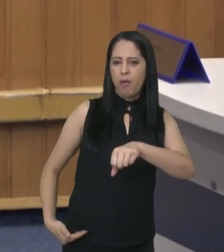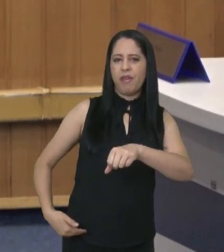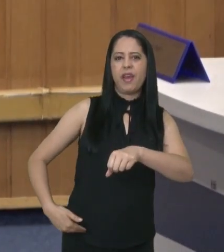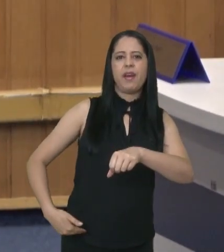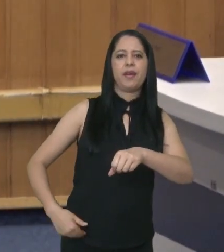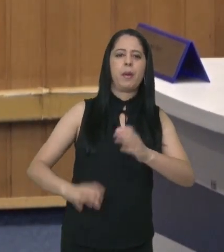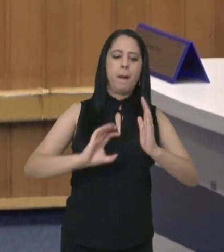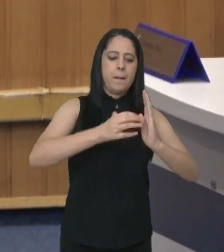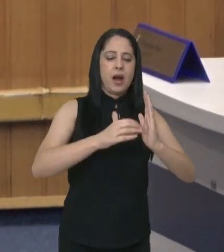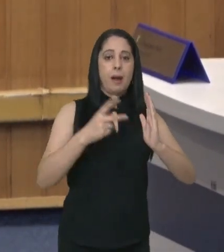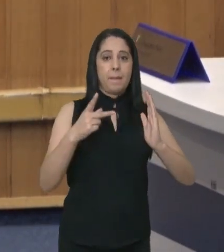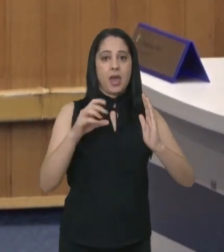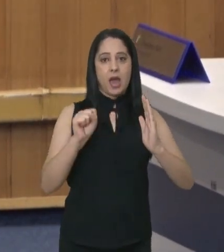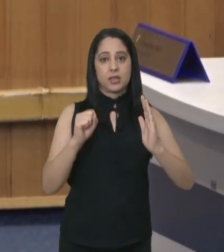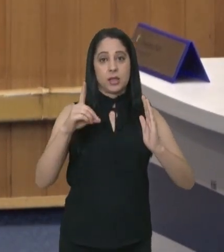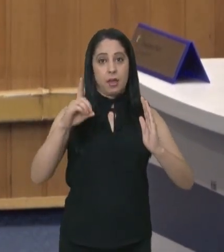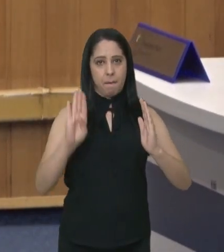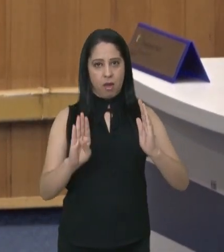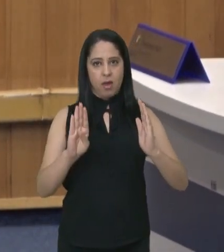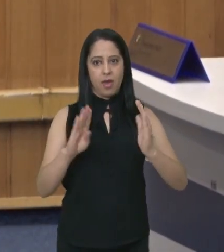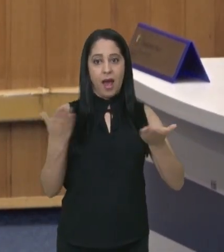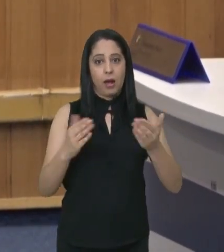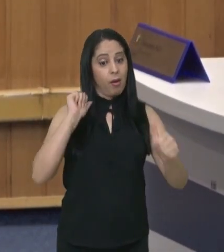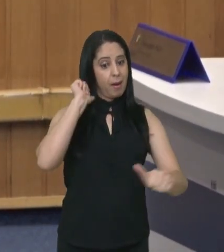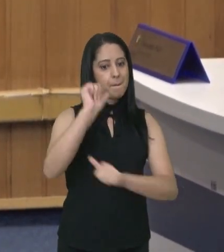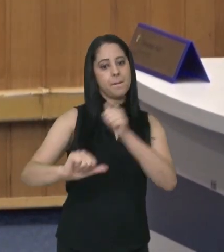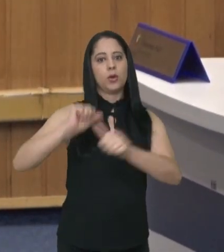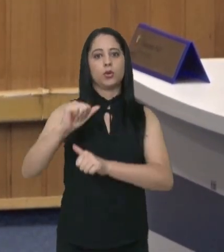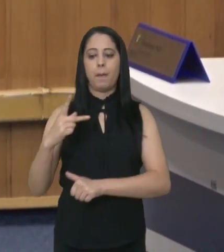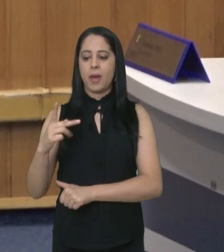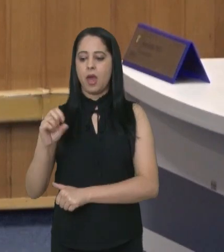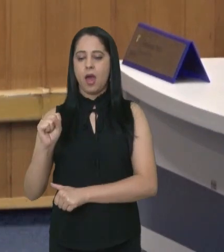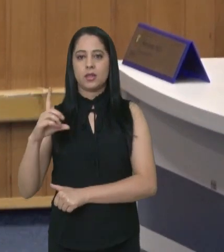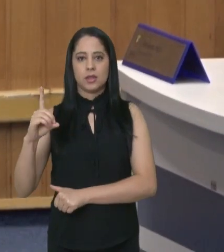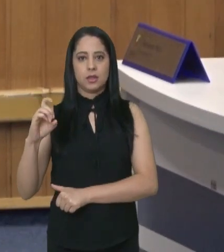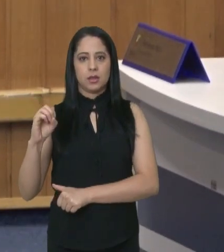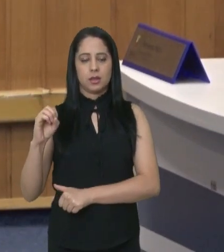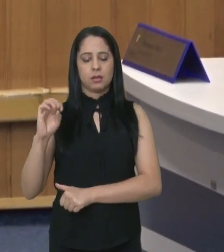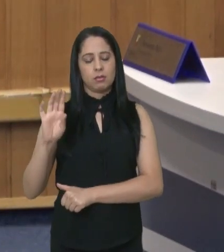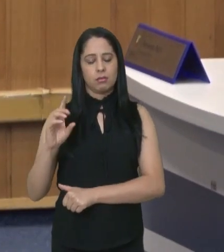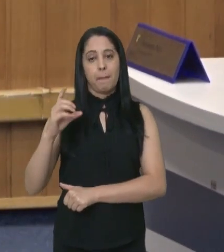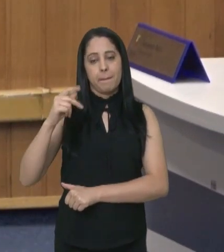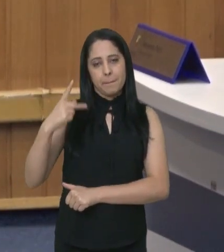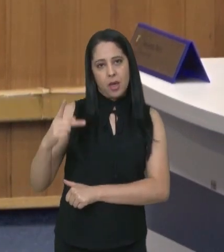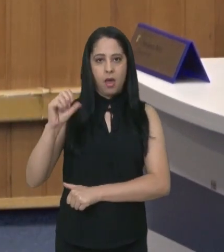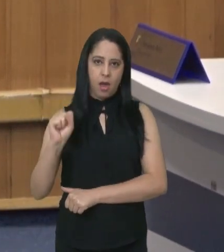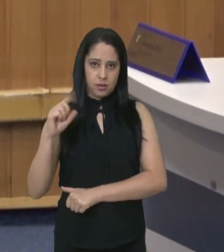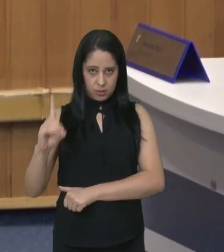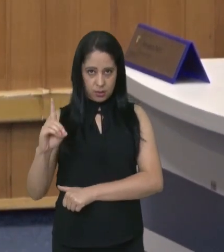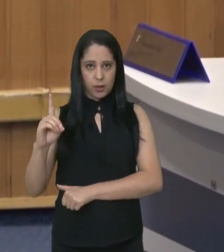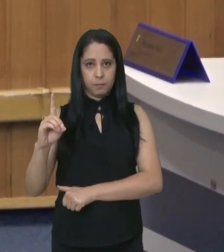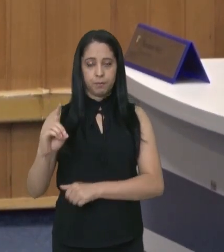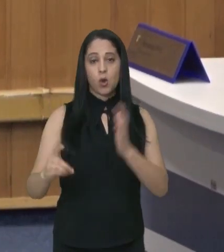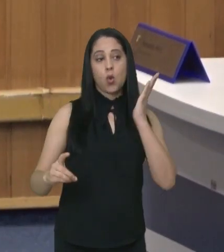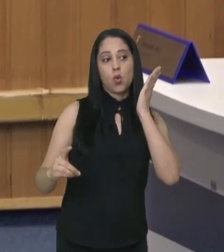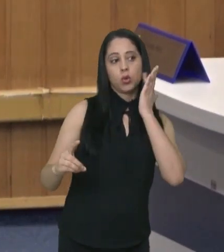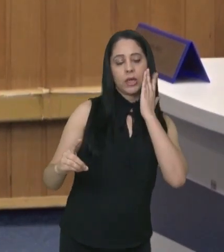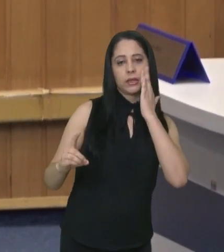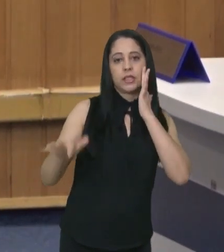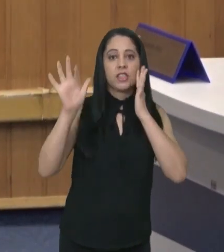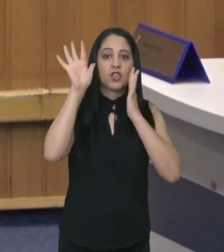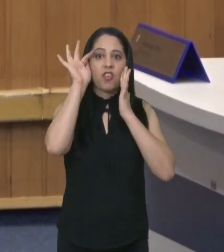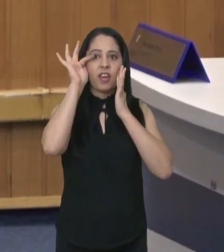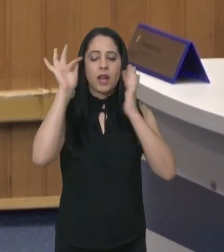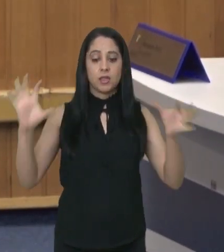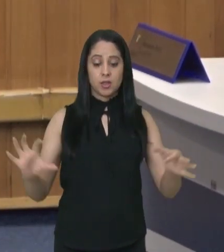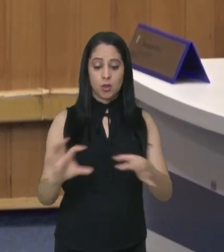grupo do PSDB. Então agora com o Tarcísio e o Felício, eu creio que nós teremos